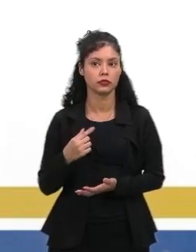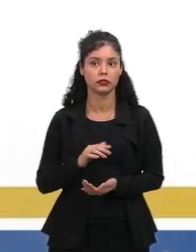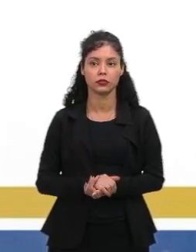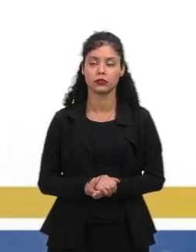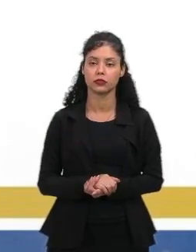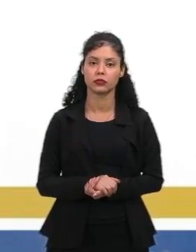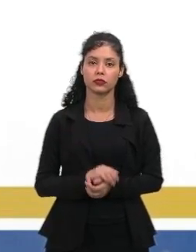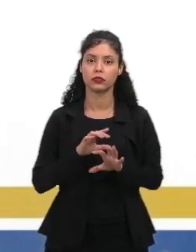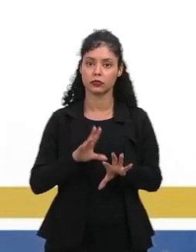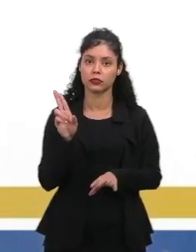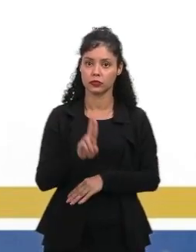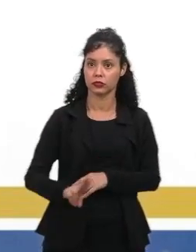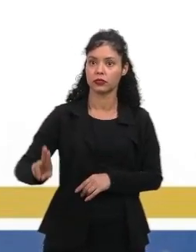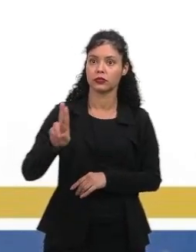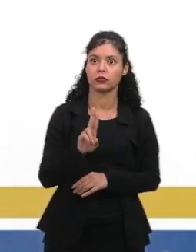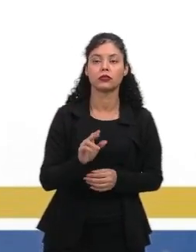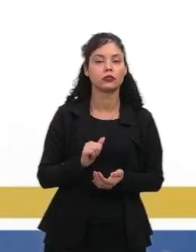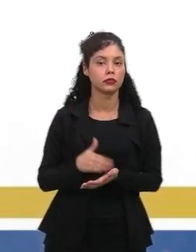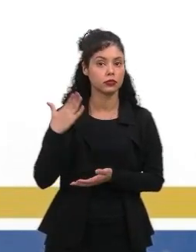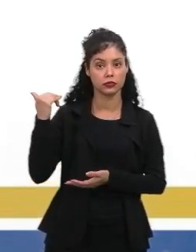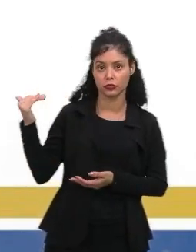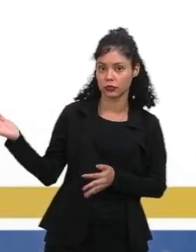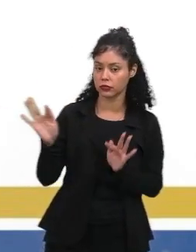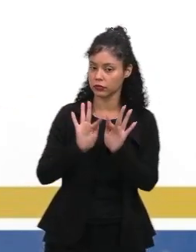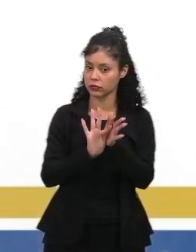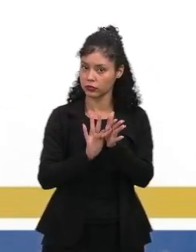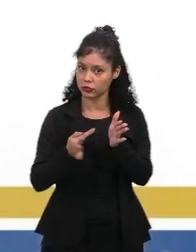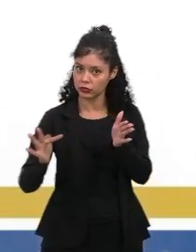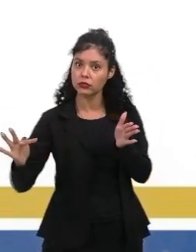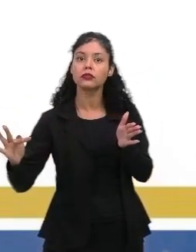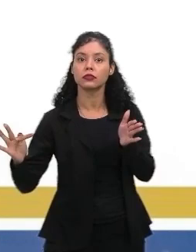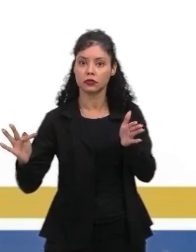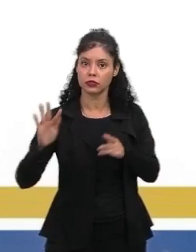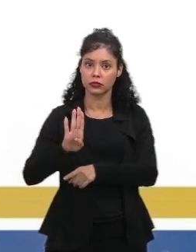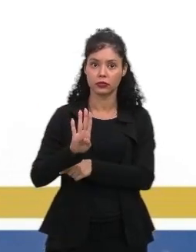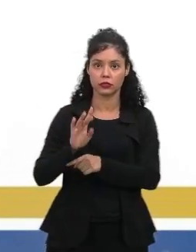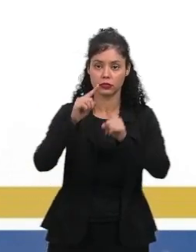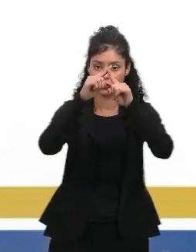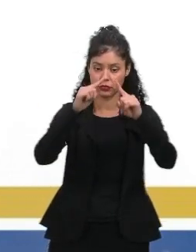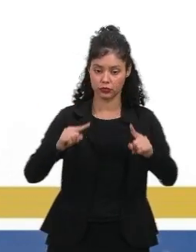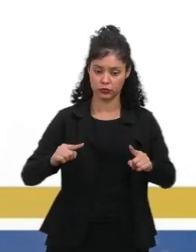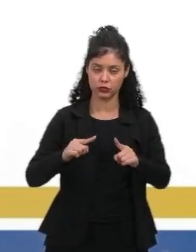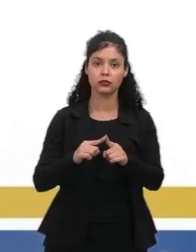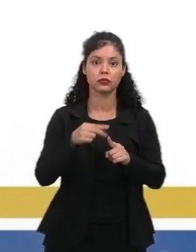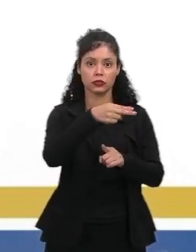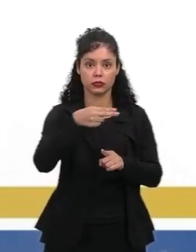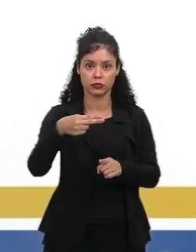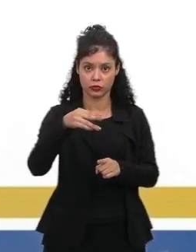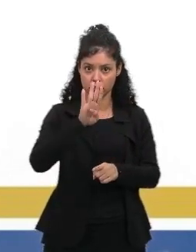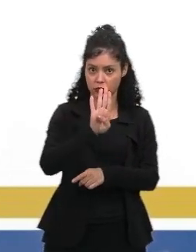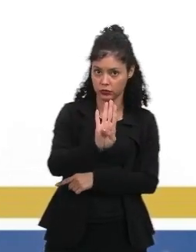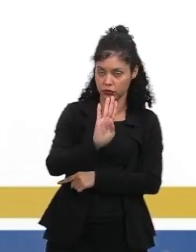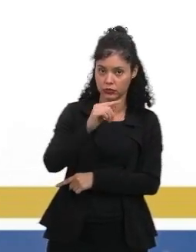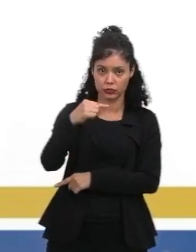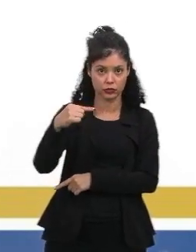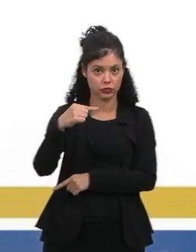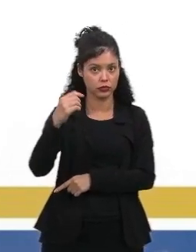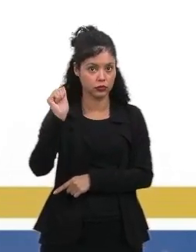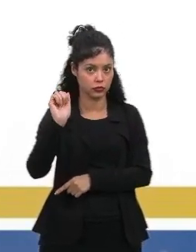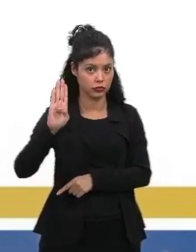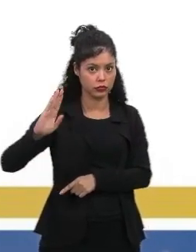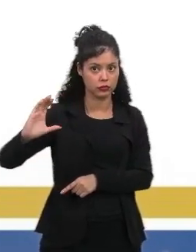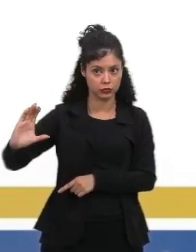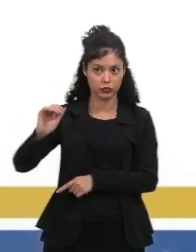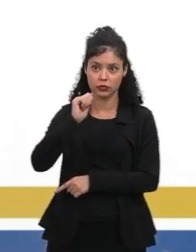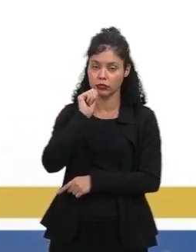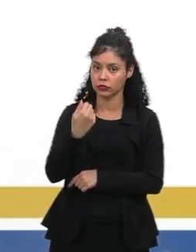Dessa maneira, vamos utilizar a famosa fórmula de Bhaskara, né? Para encontrar quais são as raízes e qual seria esse valor de x. Para utilizar essa fórmula